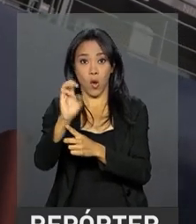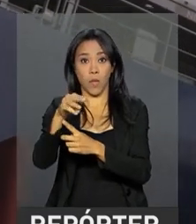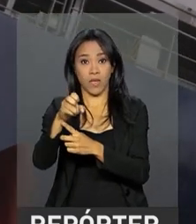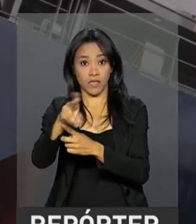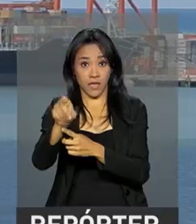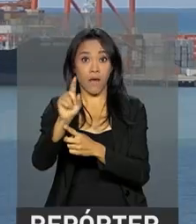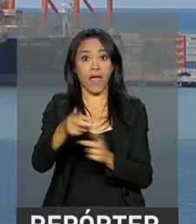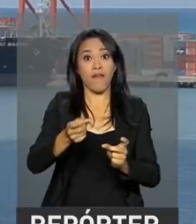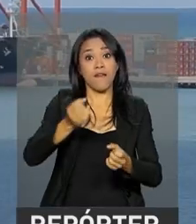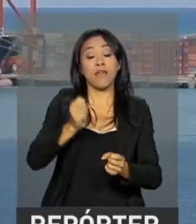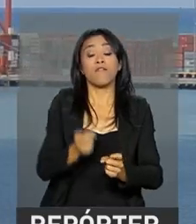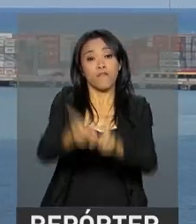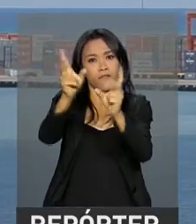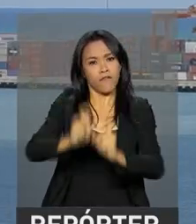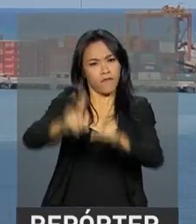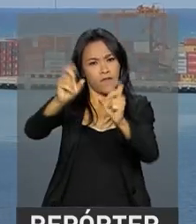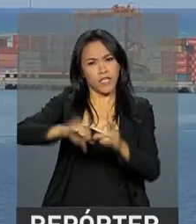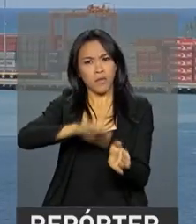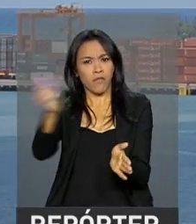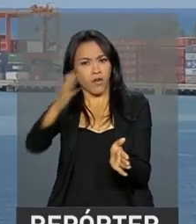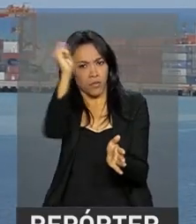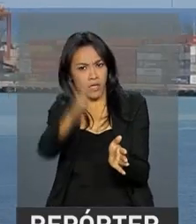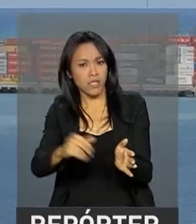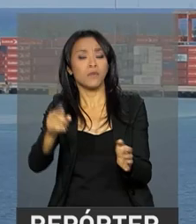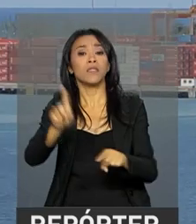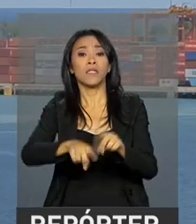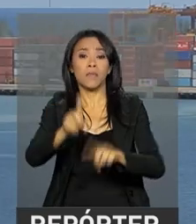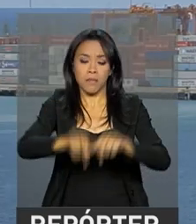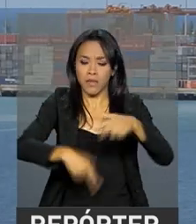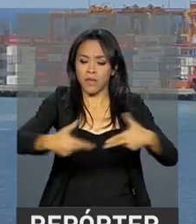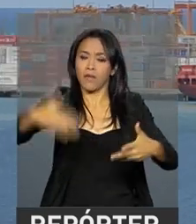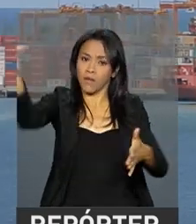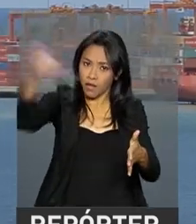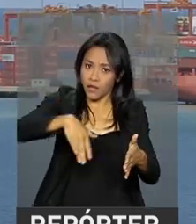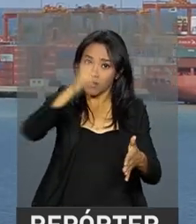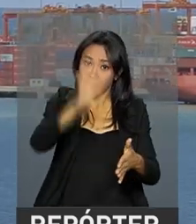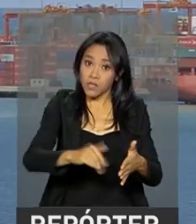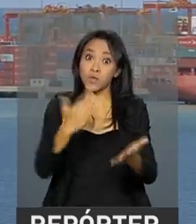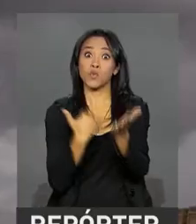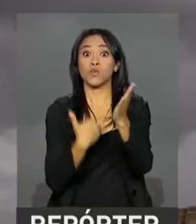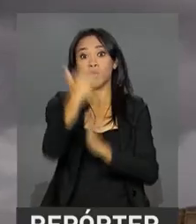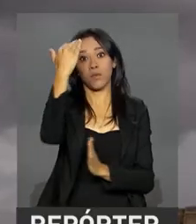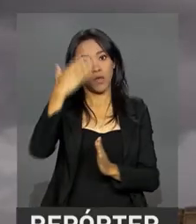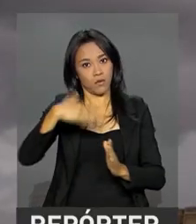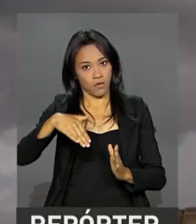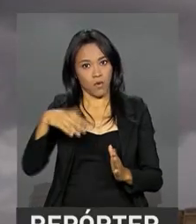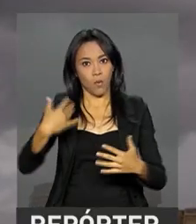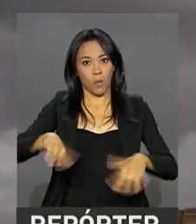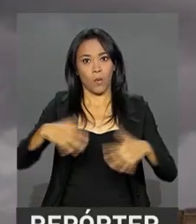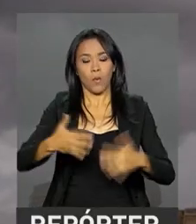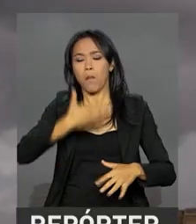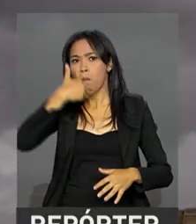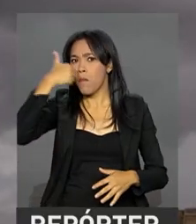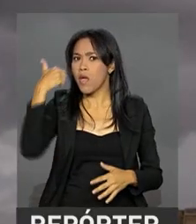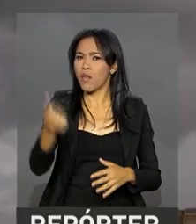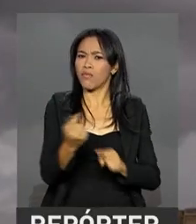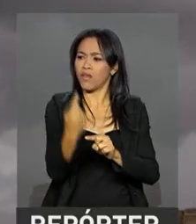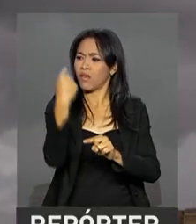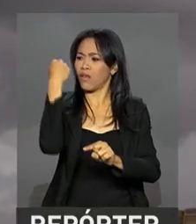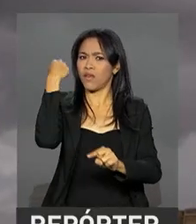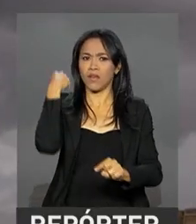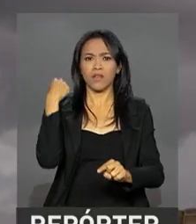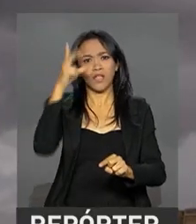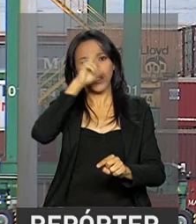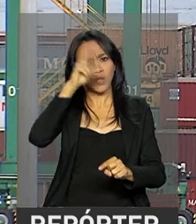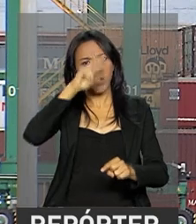e exportações fechou o mês passado com saldo positivo superior a 6 Bilhões de Dólares é o melhor resultado desde o início da série